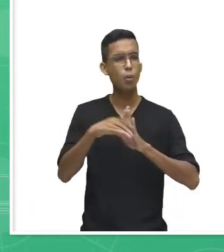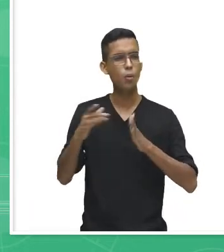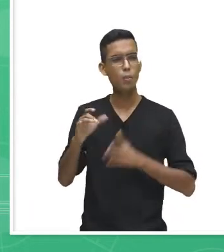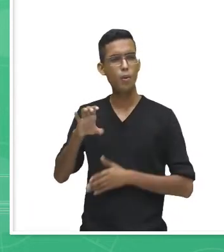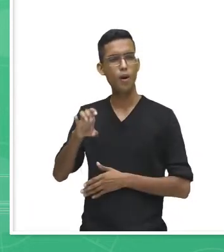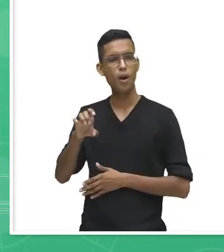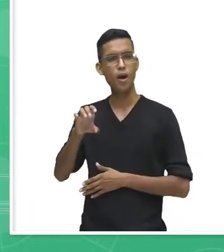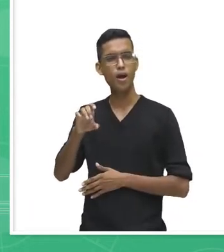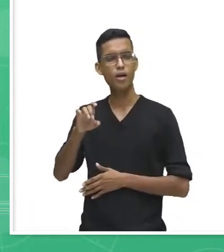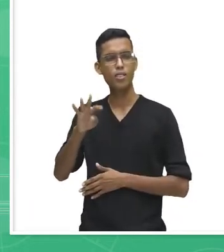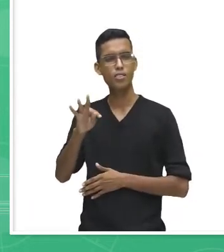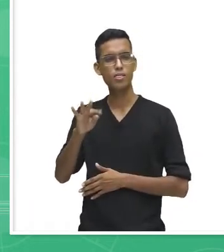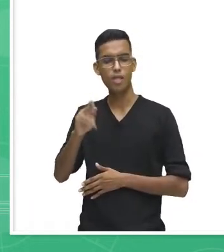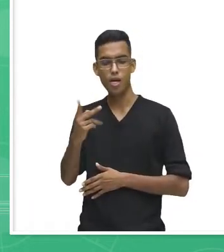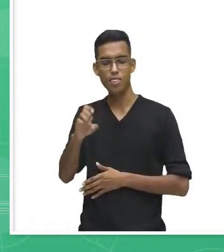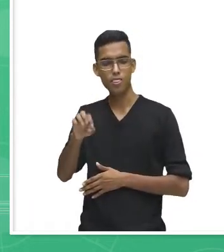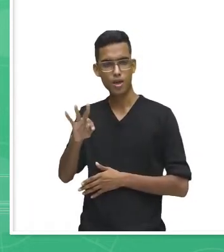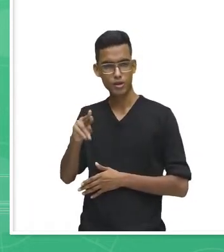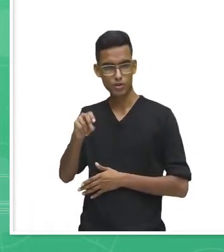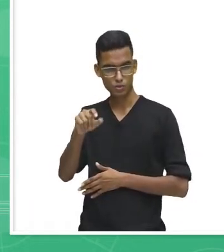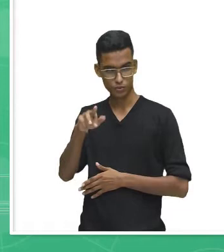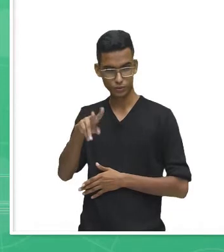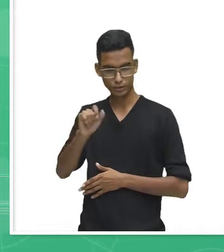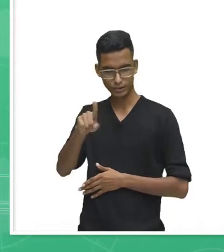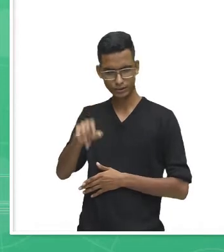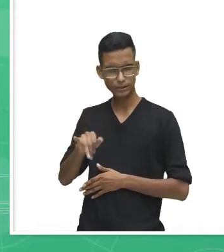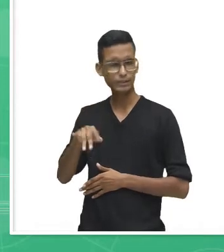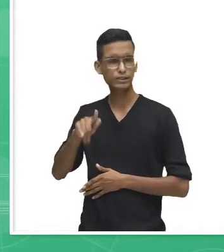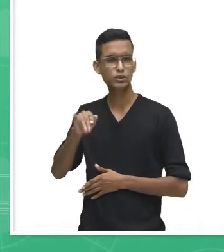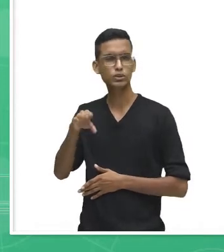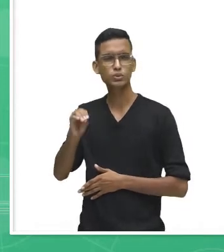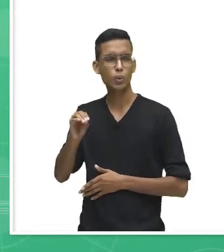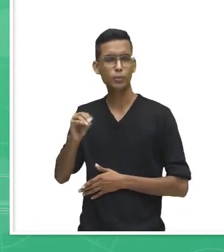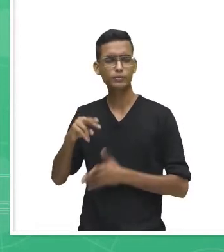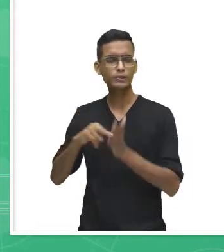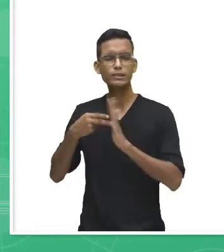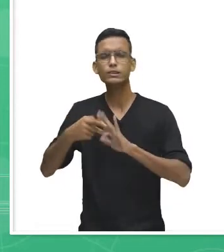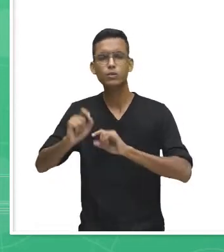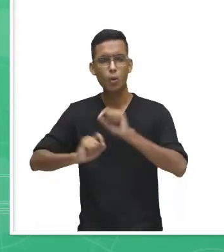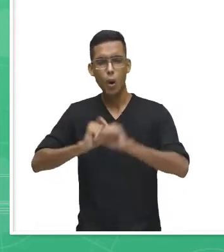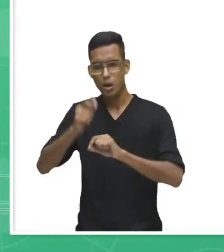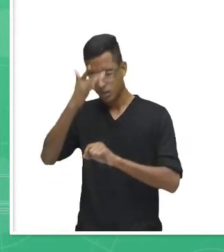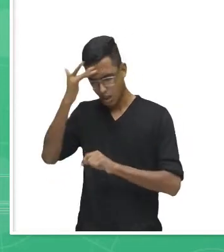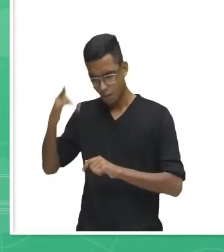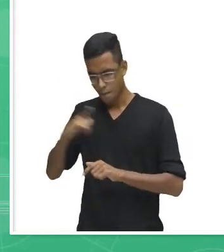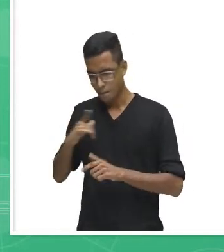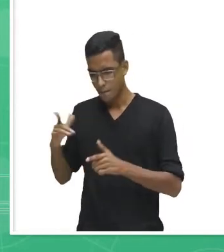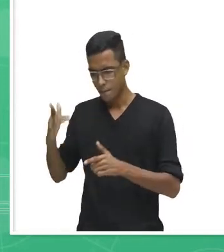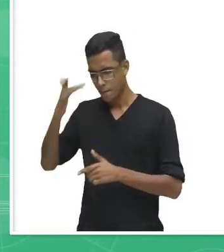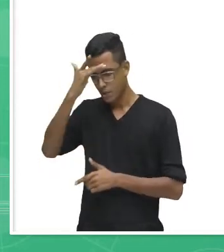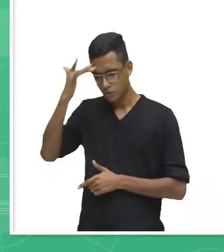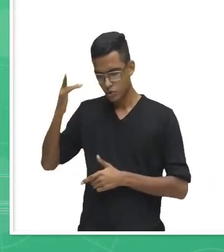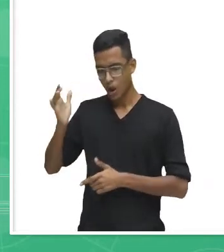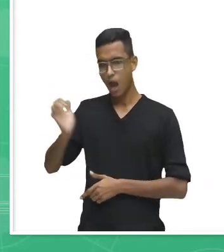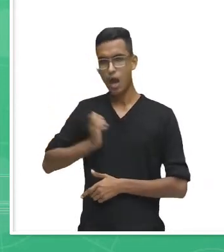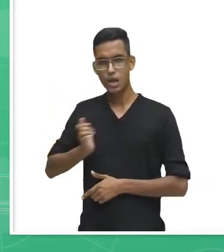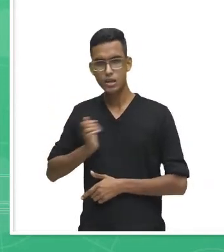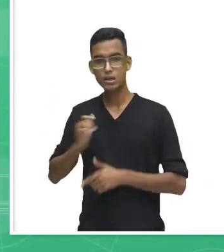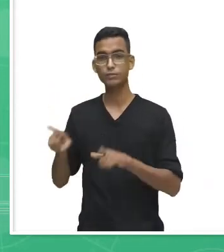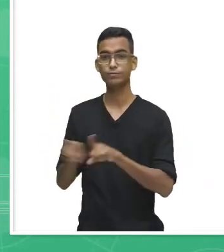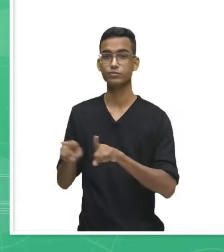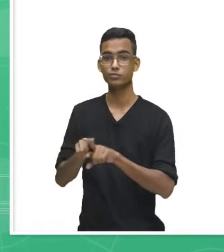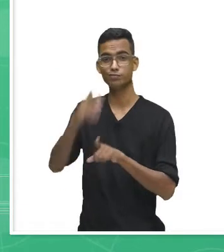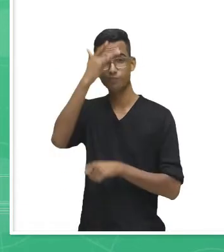heterogêneo. Então, nós vamos ter aqui pessoas ricas, pessoas pobres, todas dentro desse terceiro estado, tá?